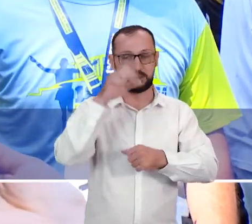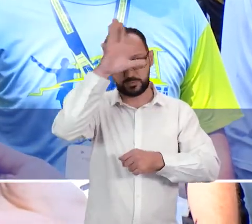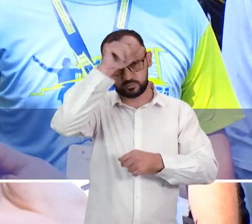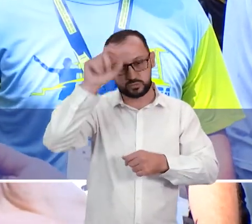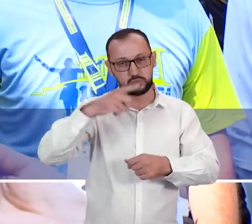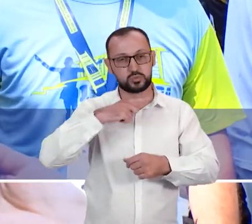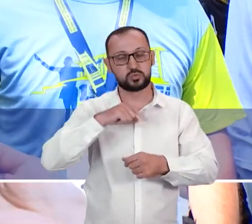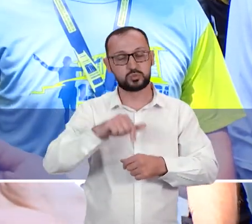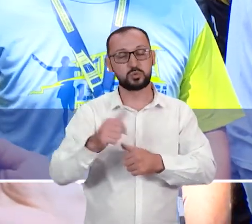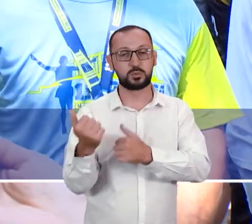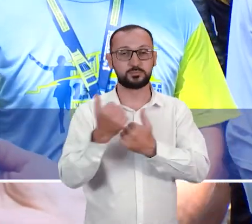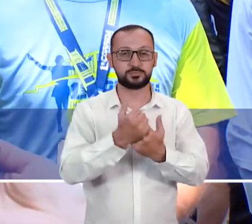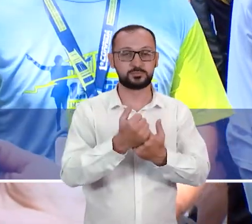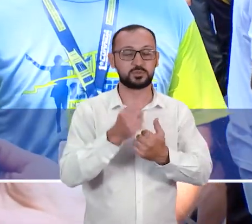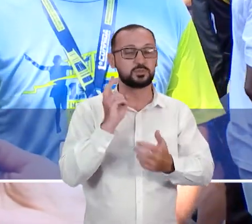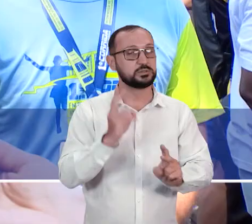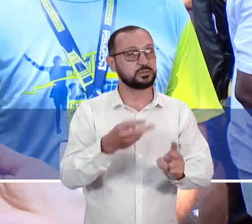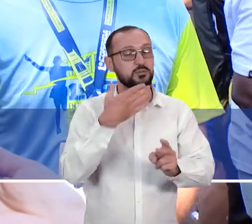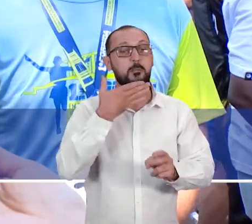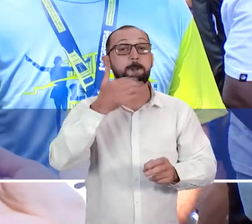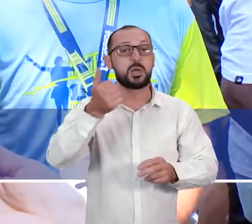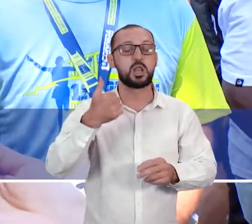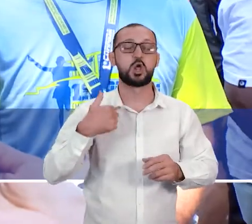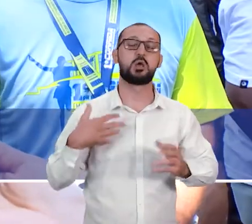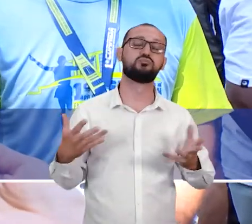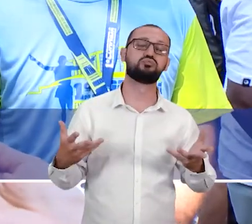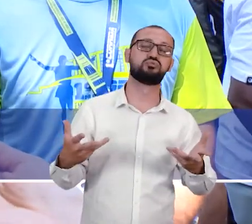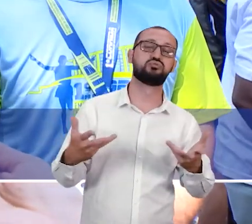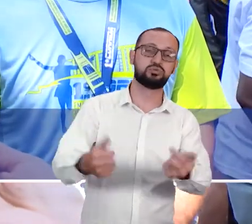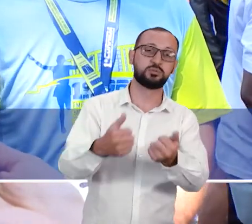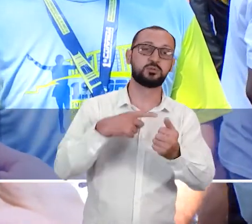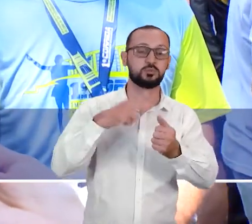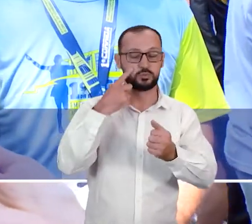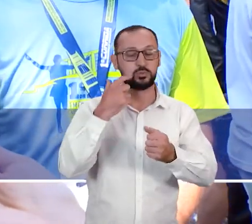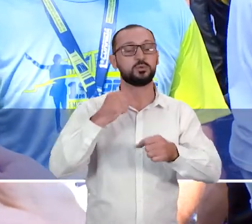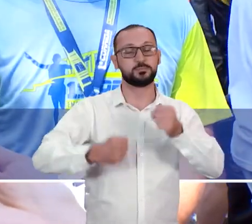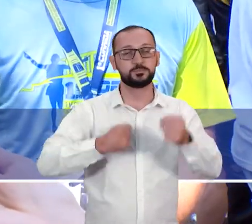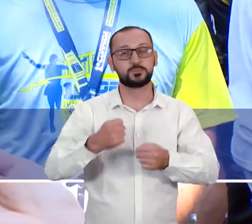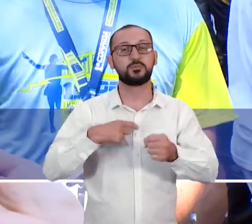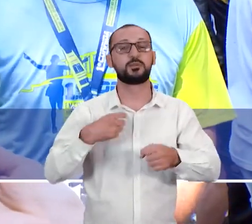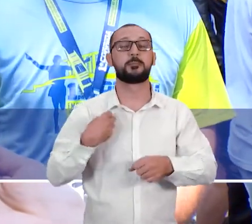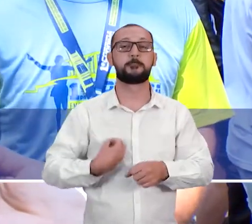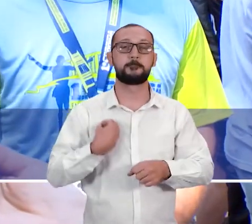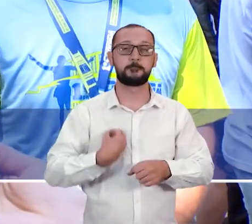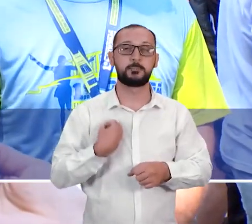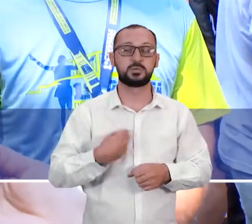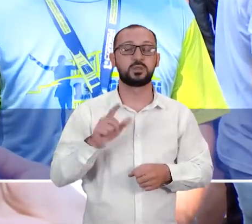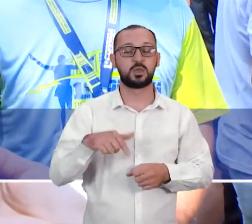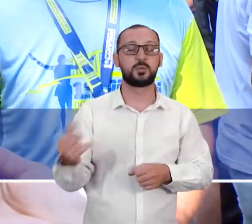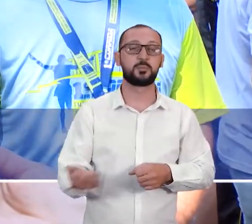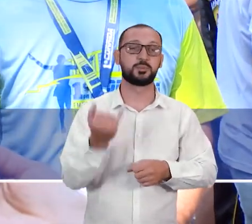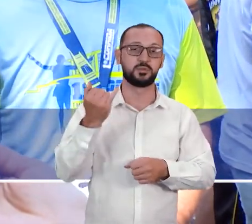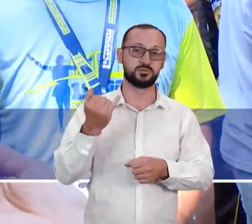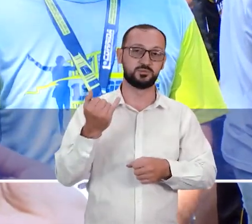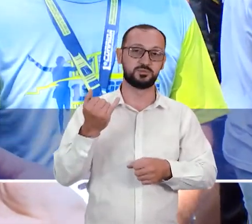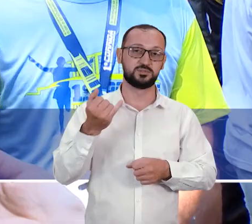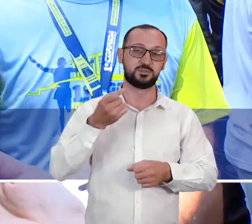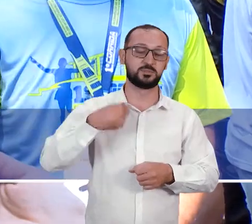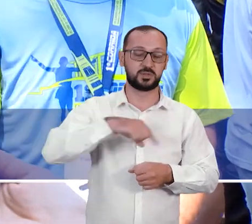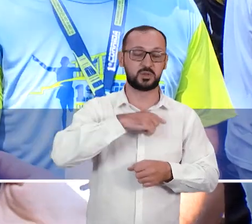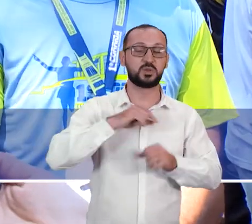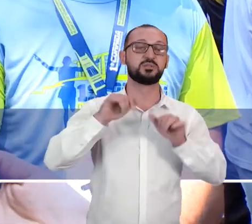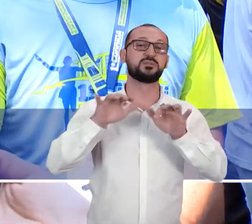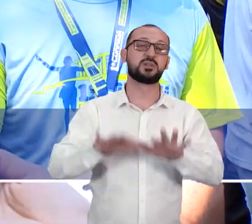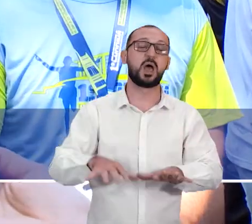melhores, fiquei 5 anos invicto no estado, hoje estou melhorando meu rendimento, estou com as provas foca aí, vim participar desse evento aqui que é muito